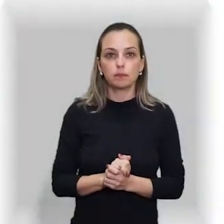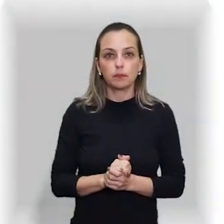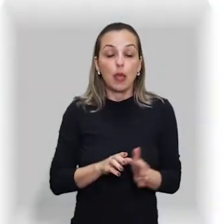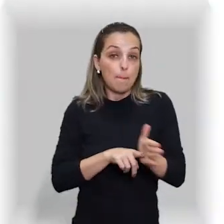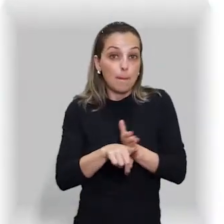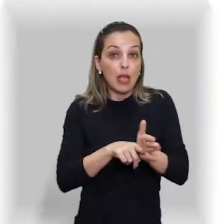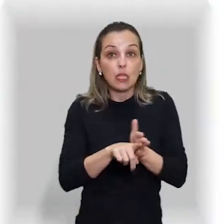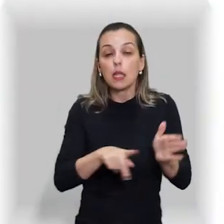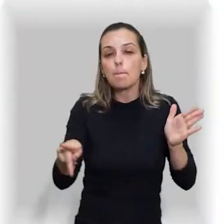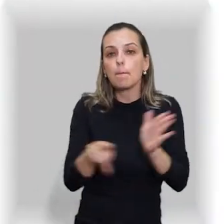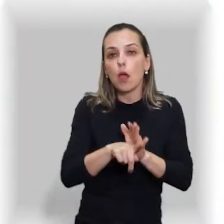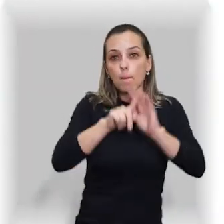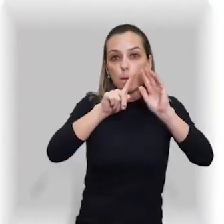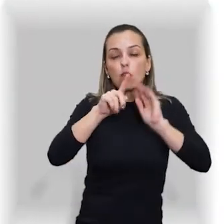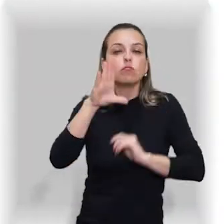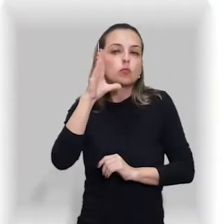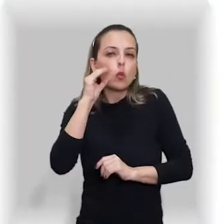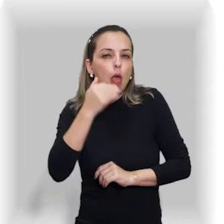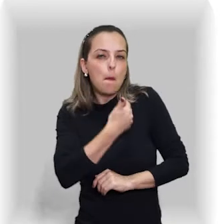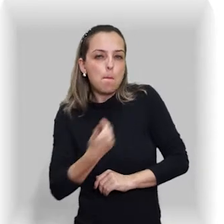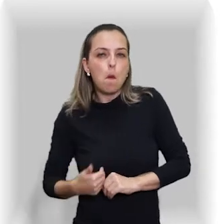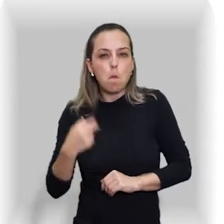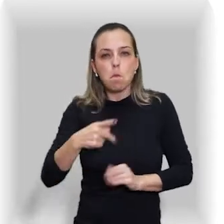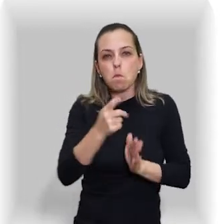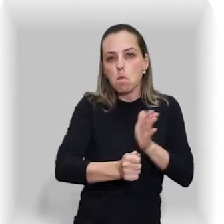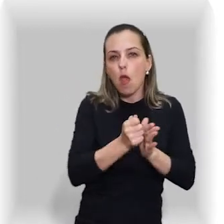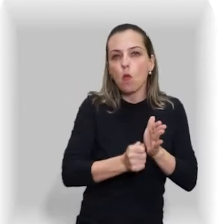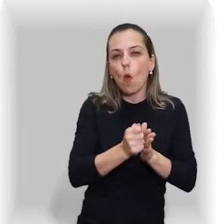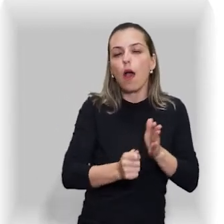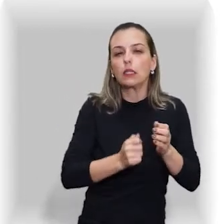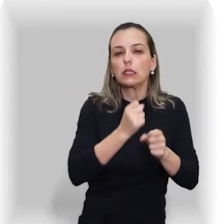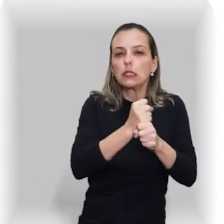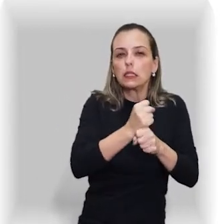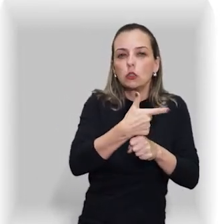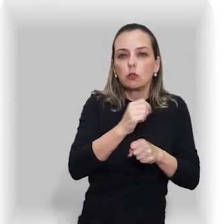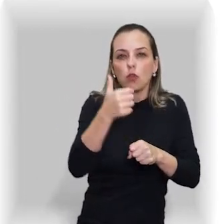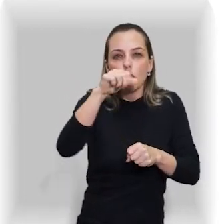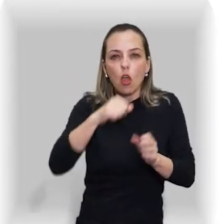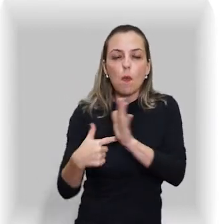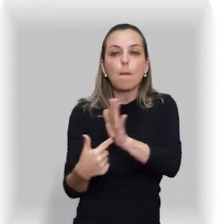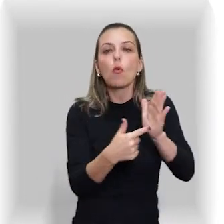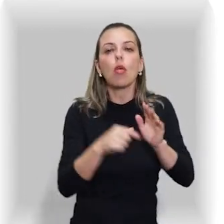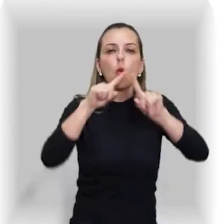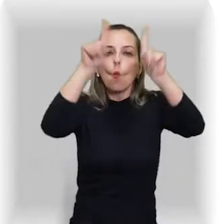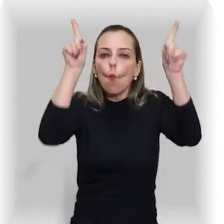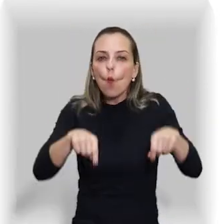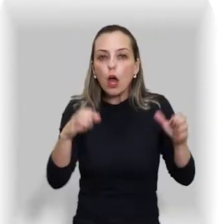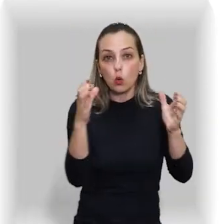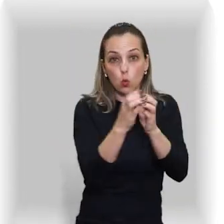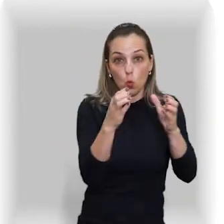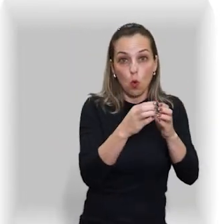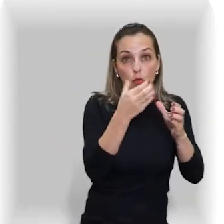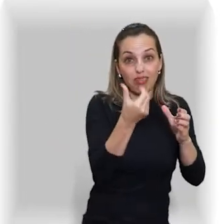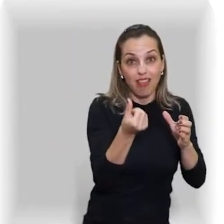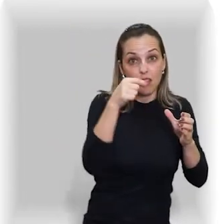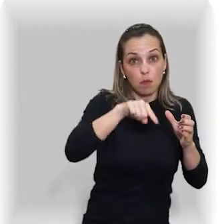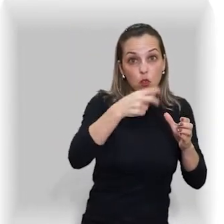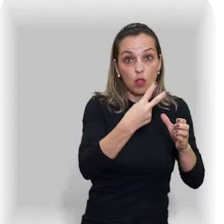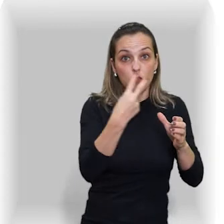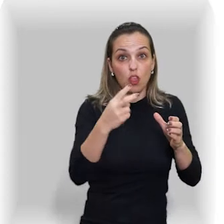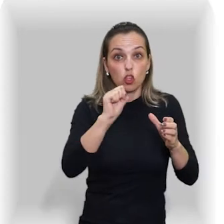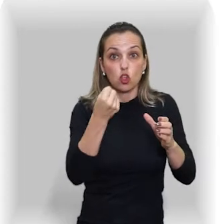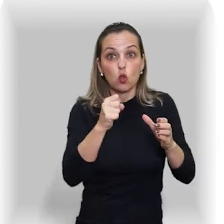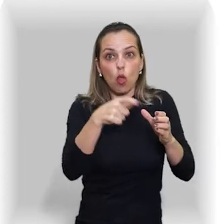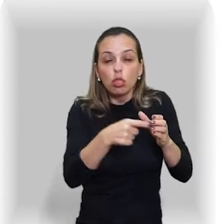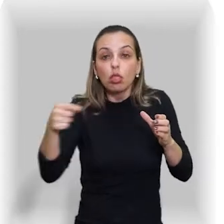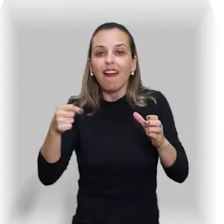de Araraquara. De acordo com o Censo do Funcionalismo Público Municipal de 2019, a administração direta tem